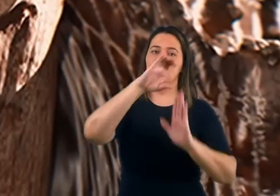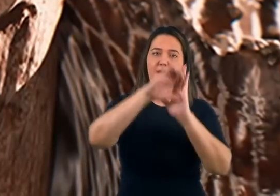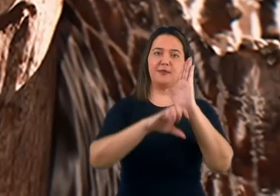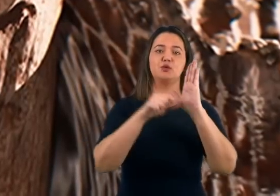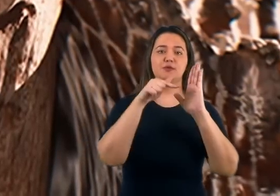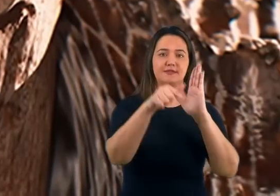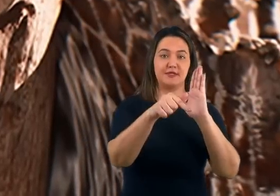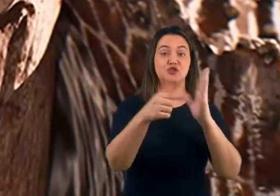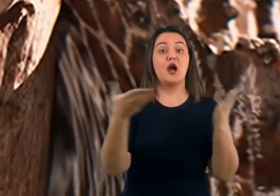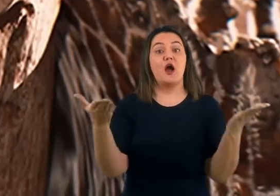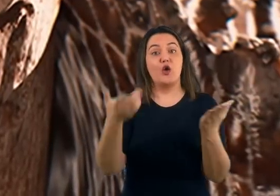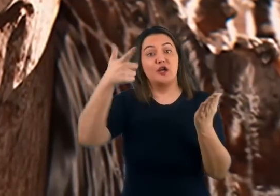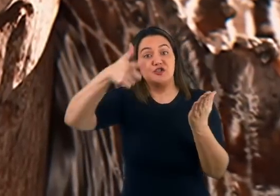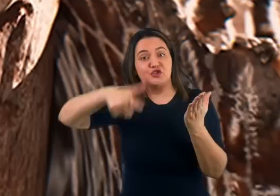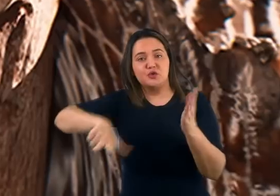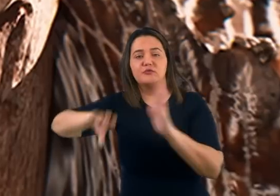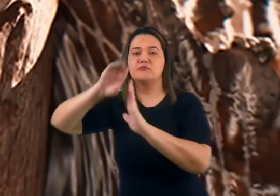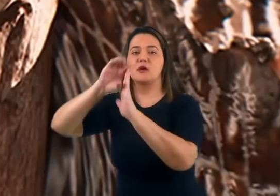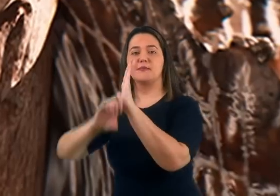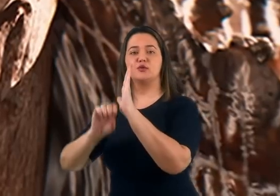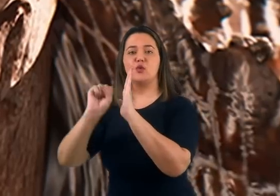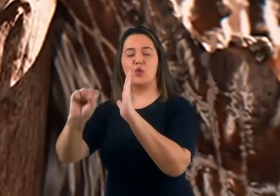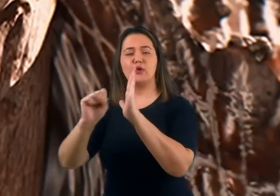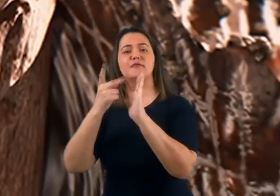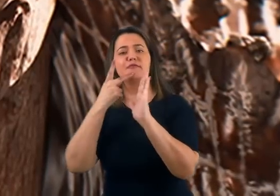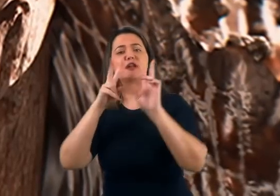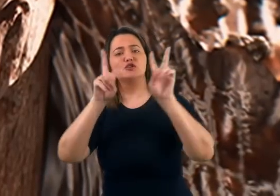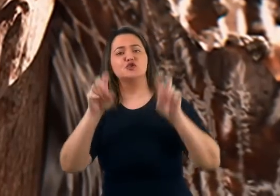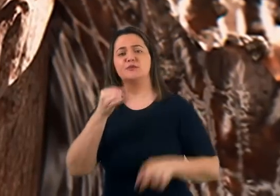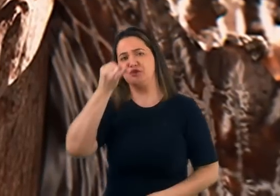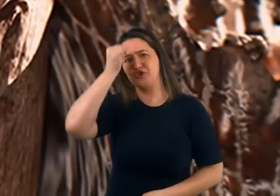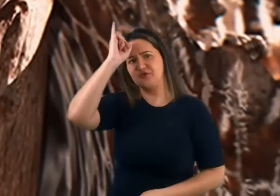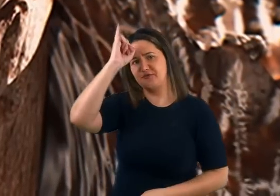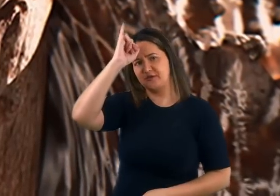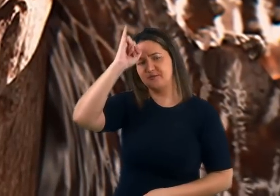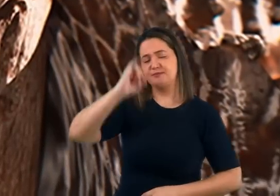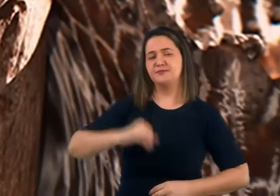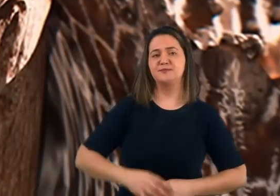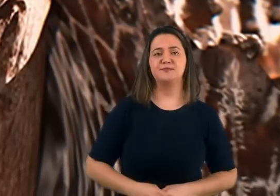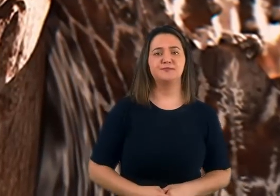e aparecerá novamente no capítulo 8.